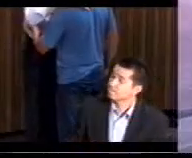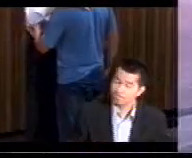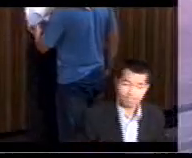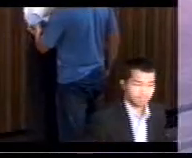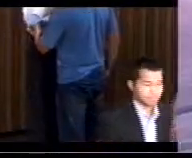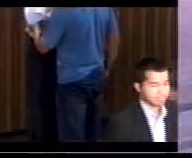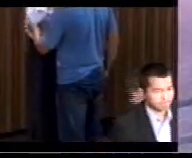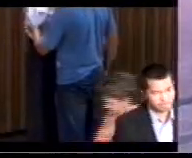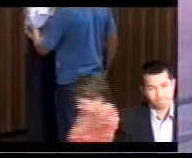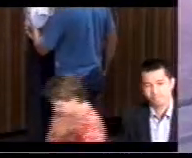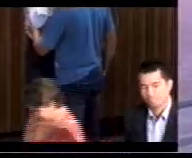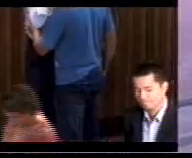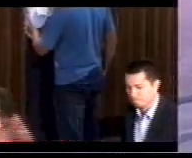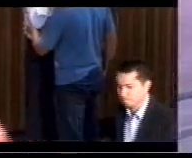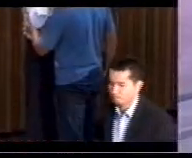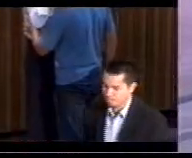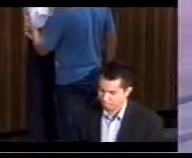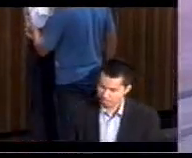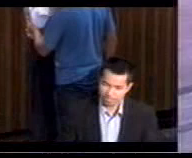abençoai.